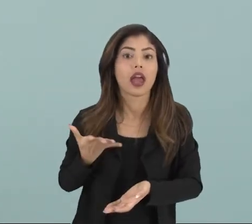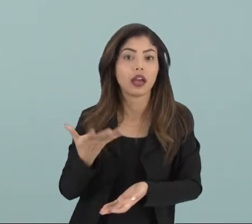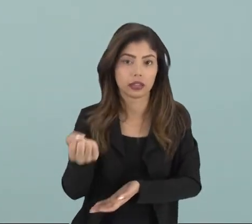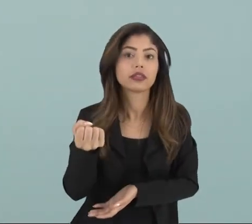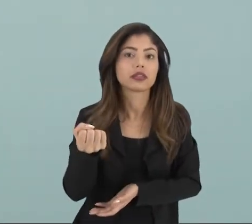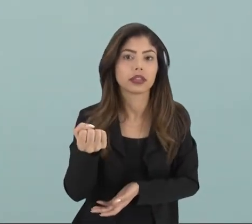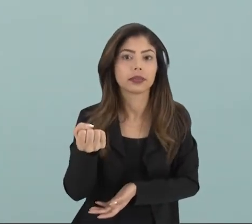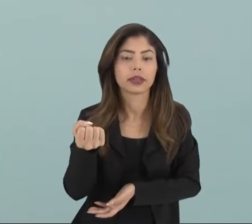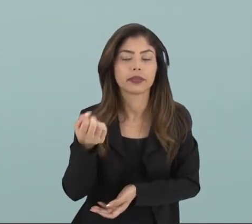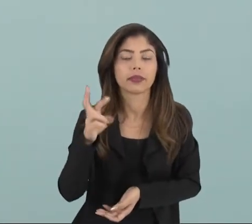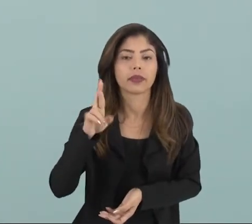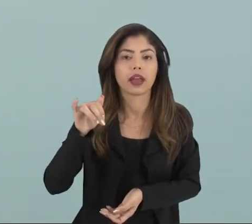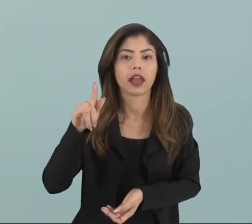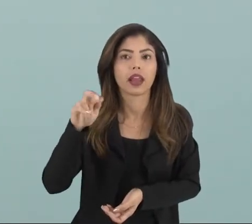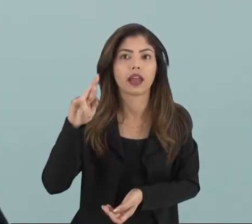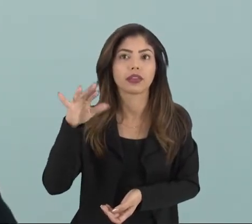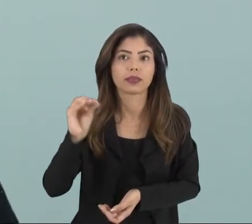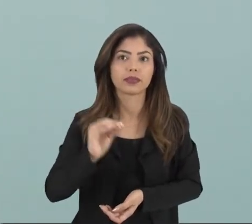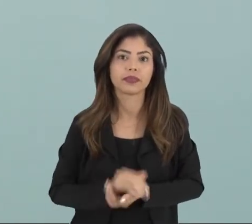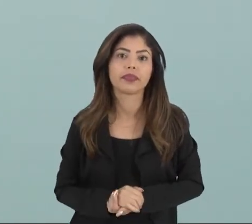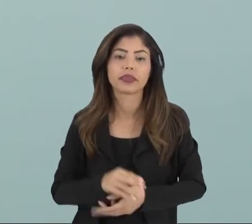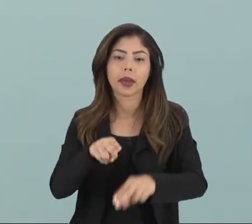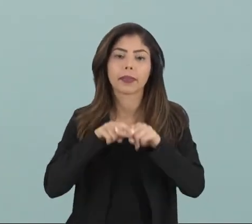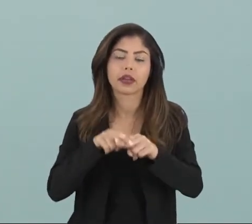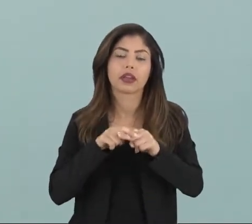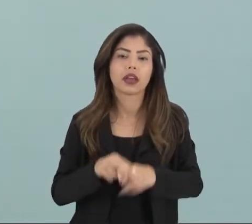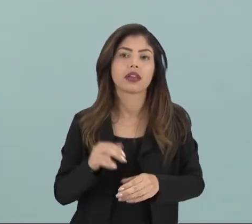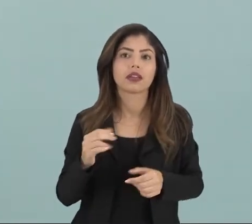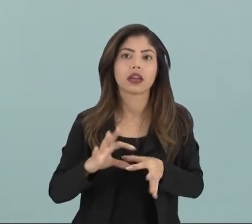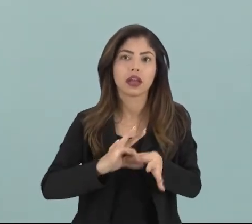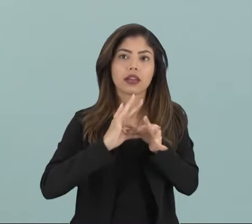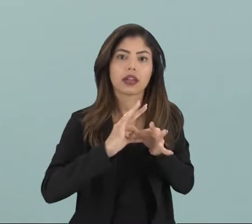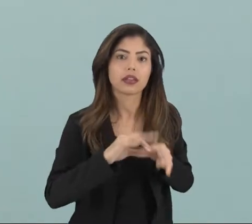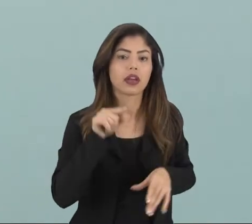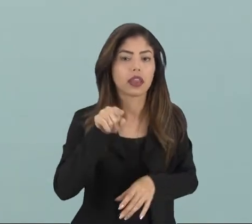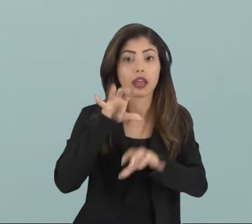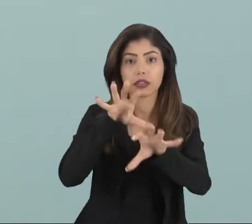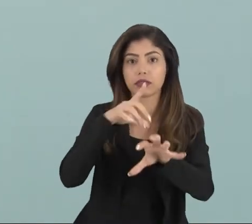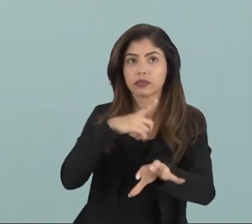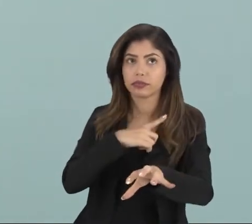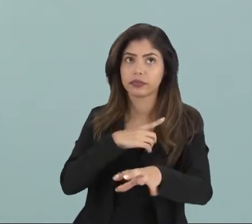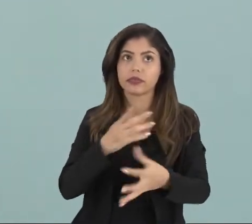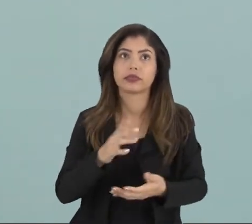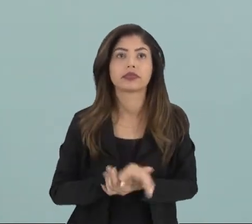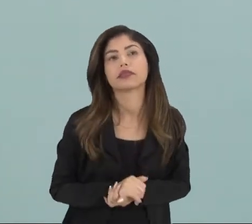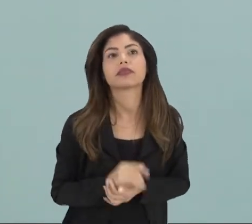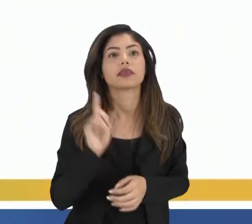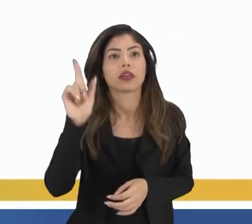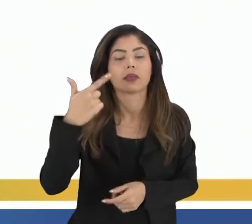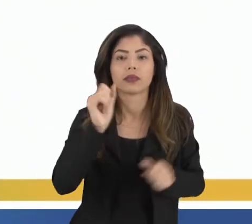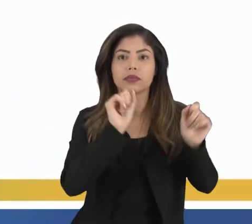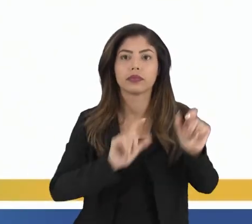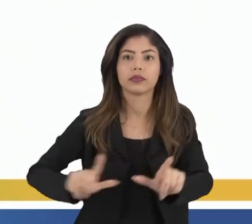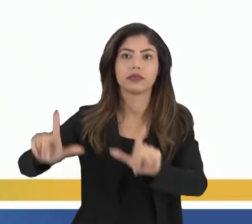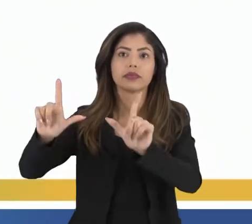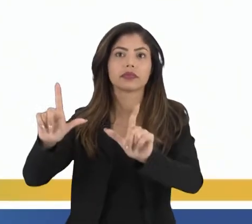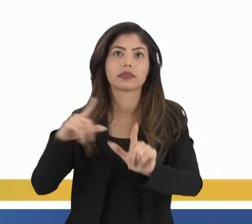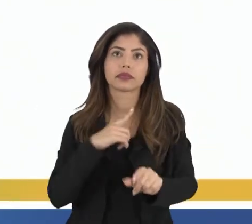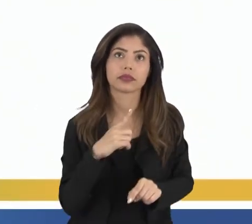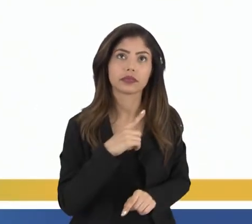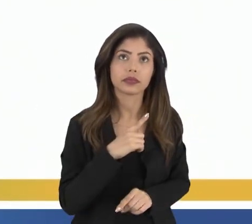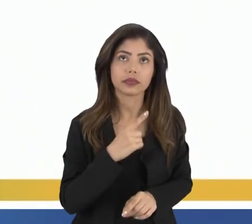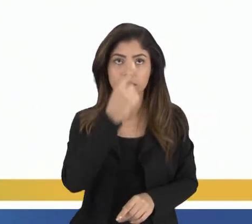de receber elétrons. Por isso que a ligação iônica acontece dessa maneira. Vamos lá. No próximo slide, você tem aí